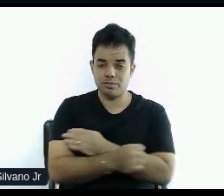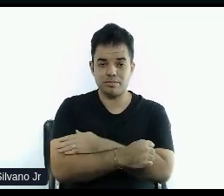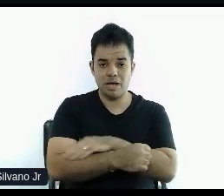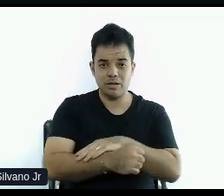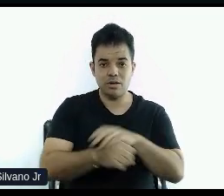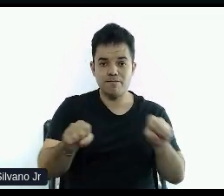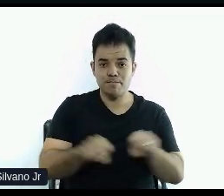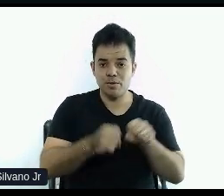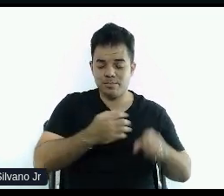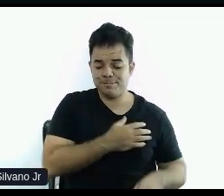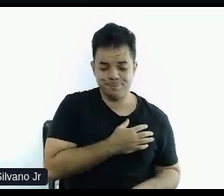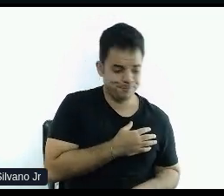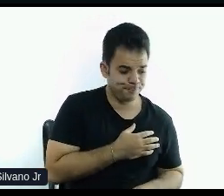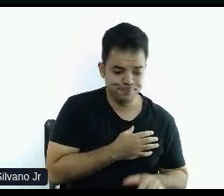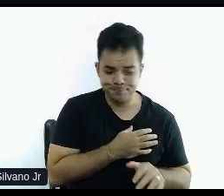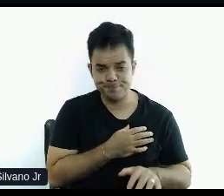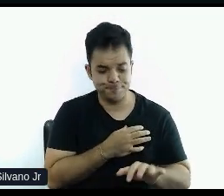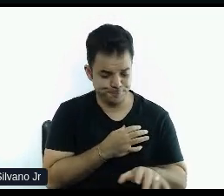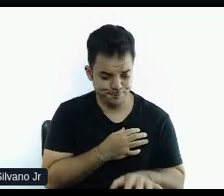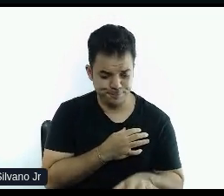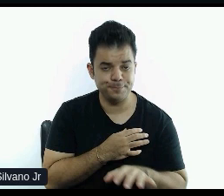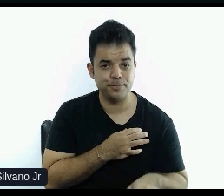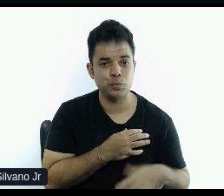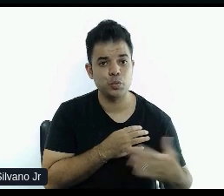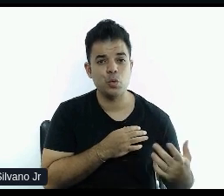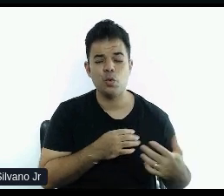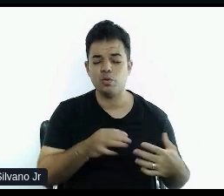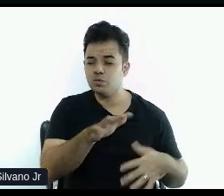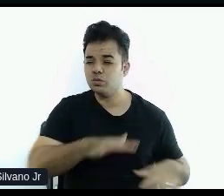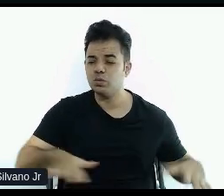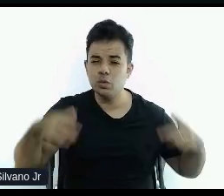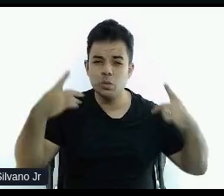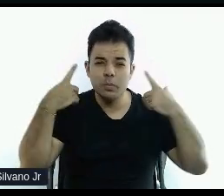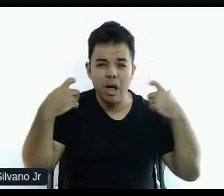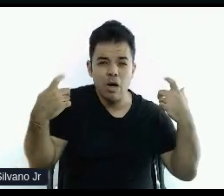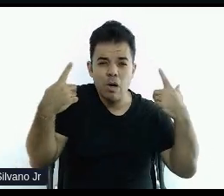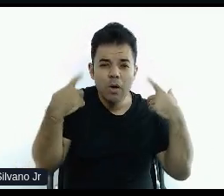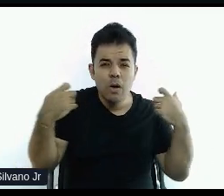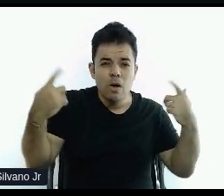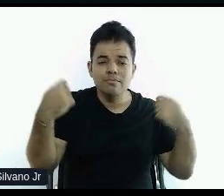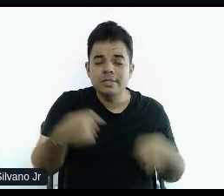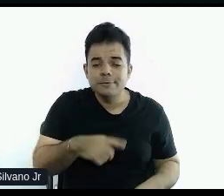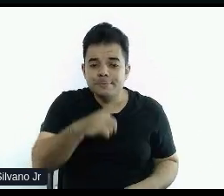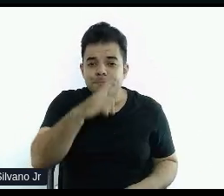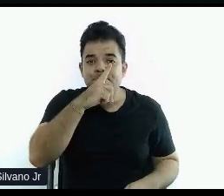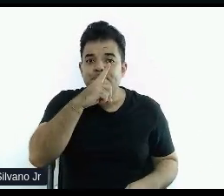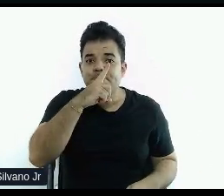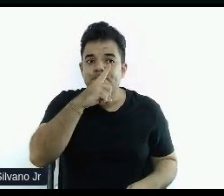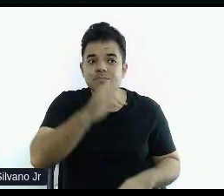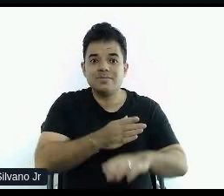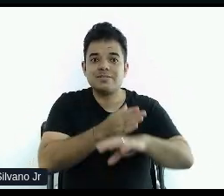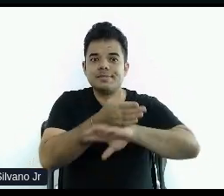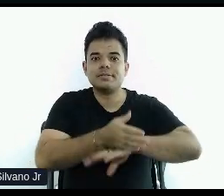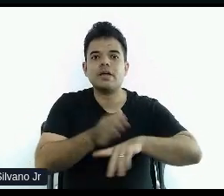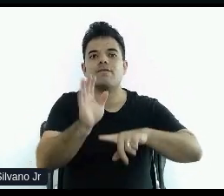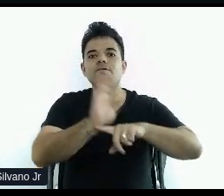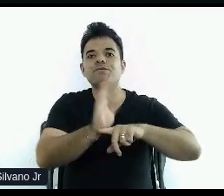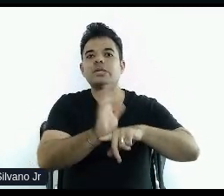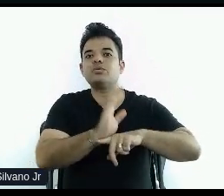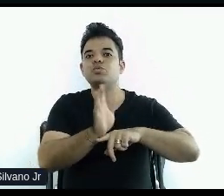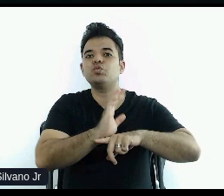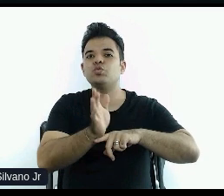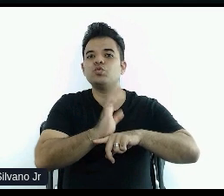ambiente barulhento ou num ambiente onde eu preciso de silêncio total e ter que acessar um vídeo. E aí, como é que